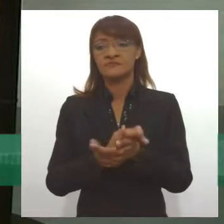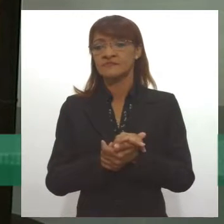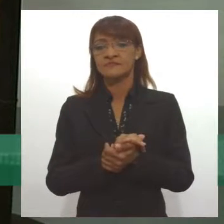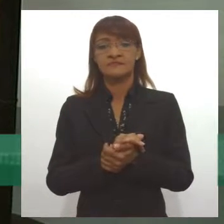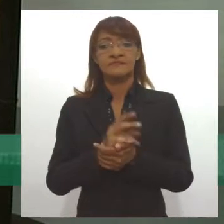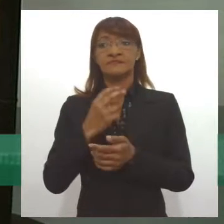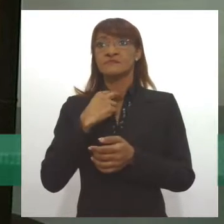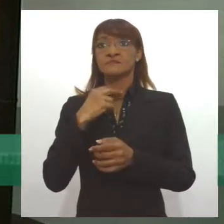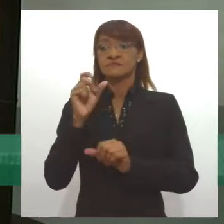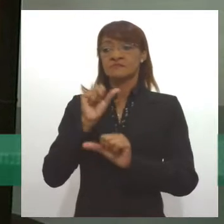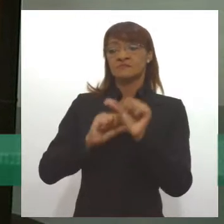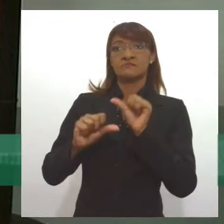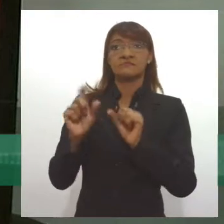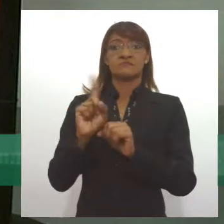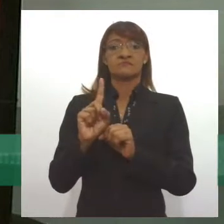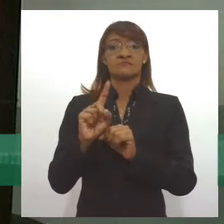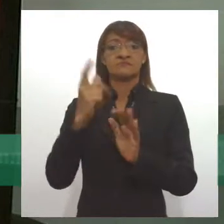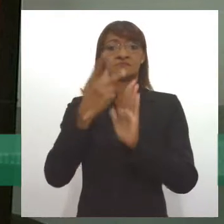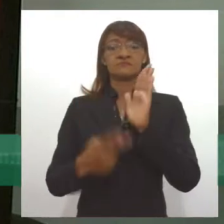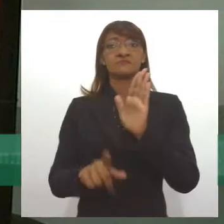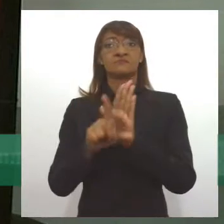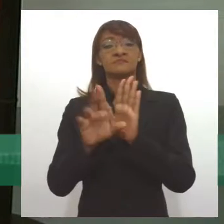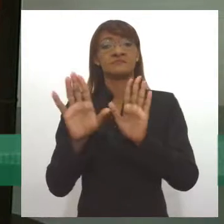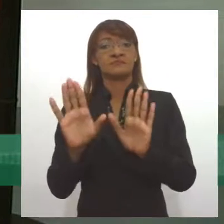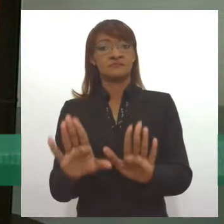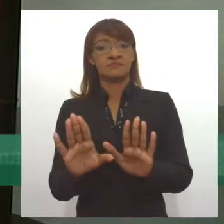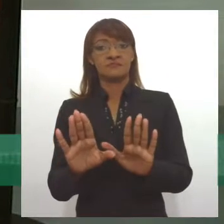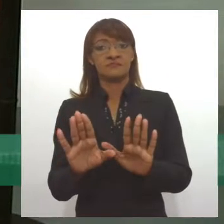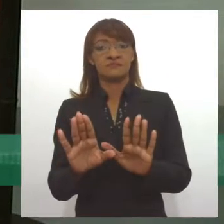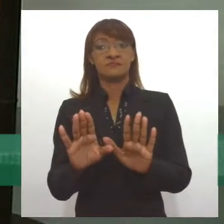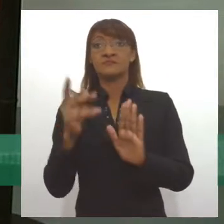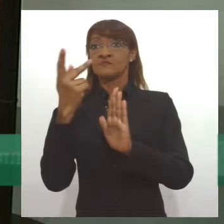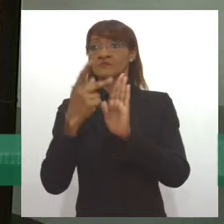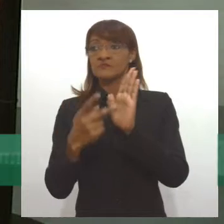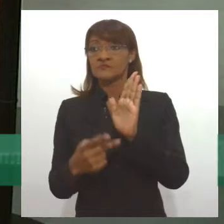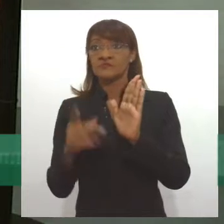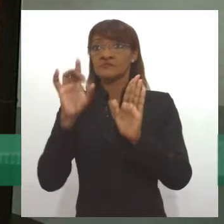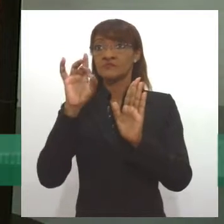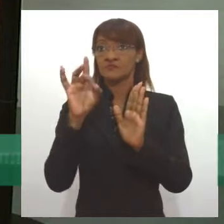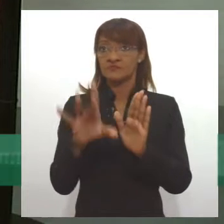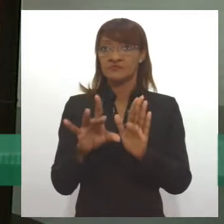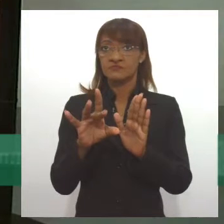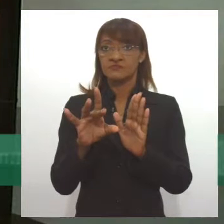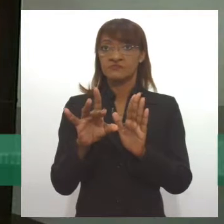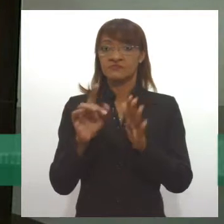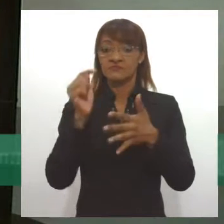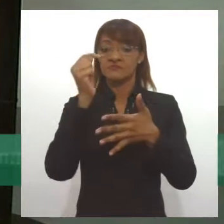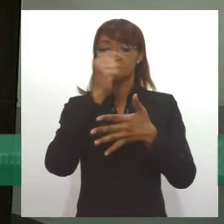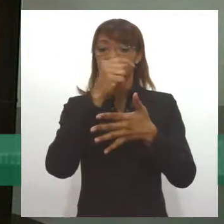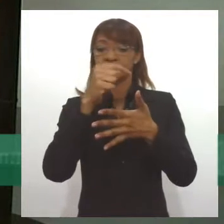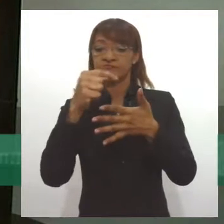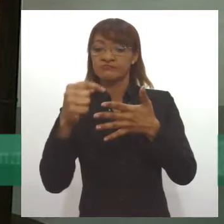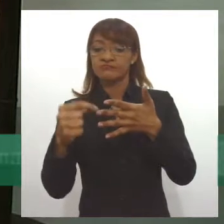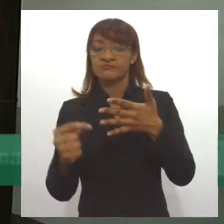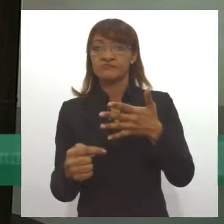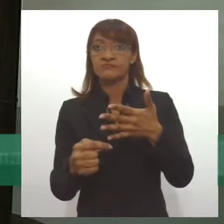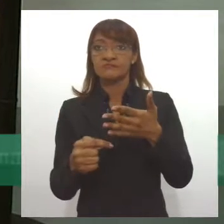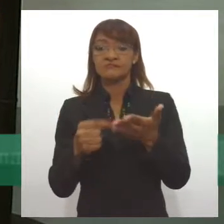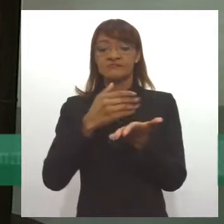a Constituição através de um projeto de lei. O projeto é simplesmente enumerar, identificar as